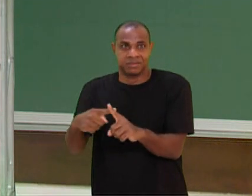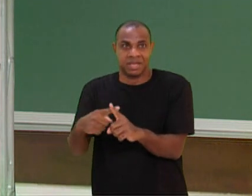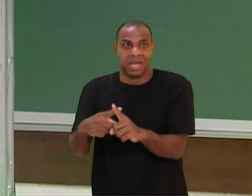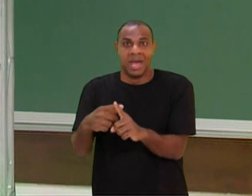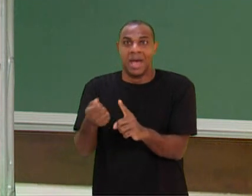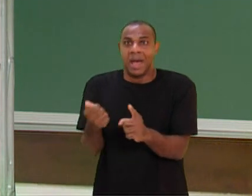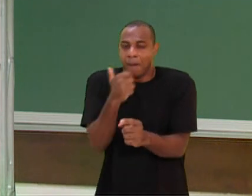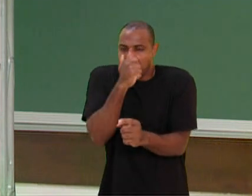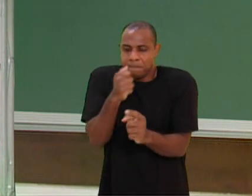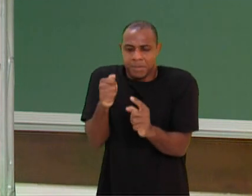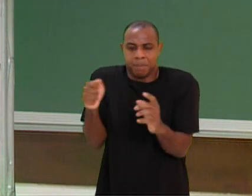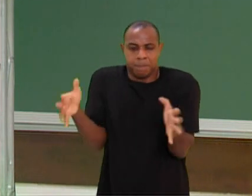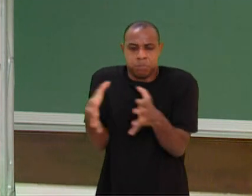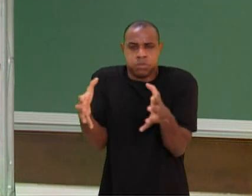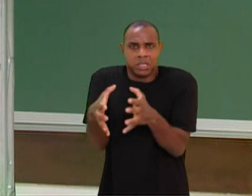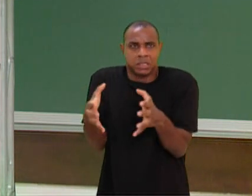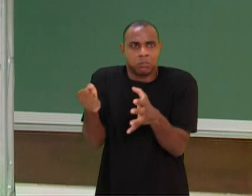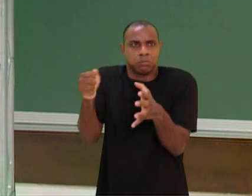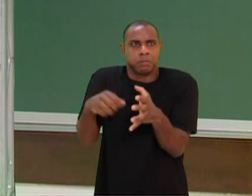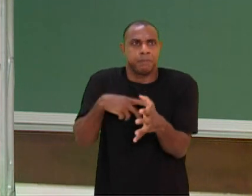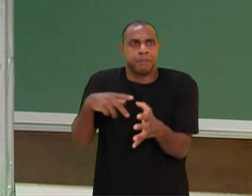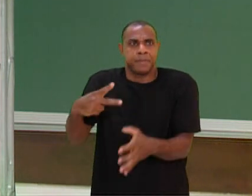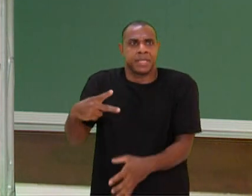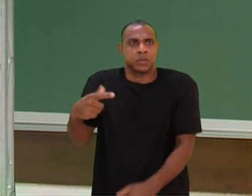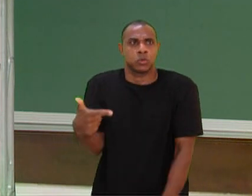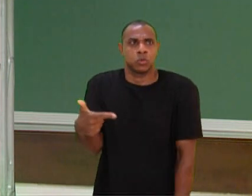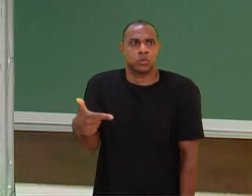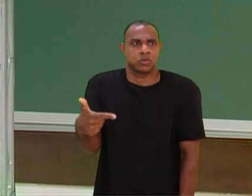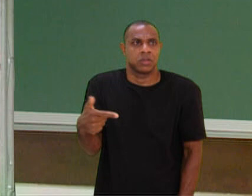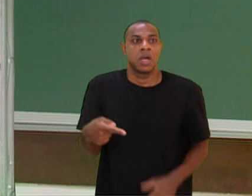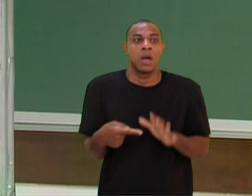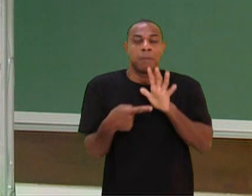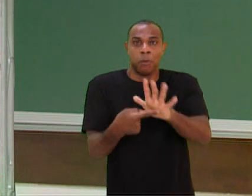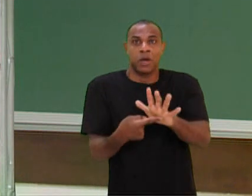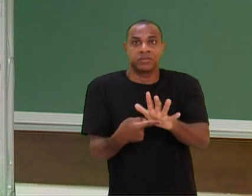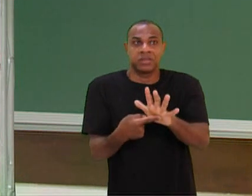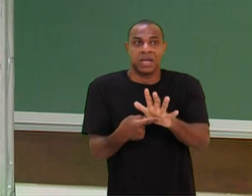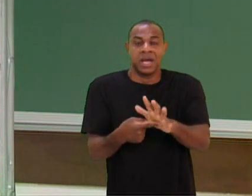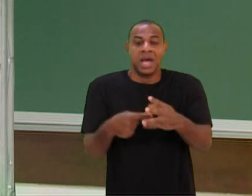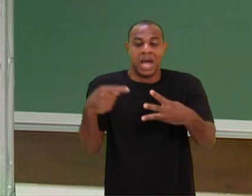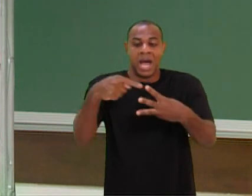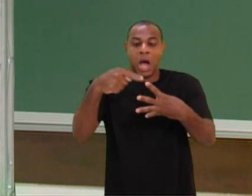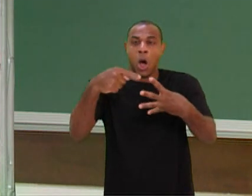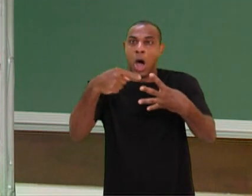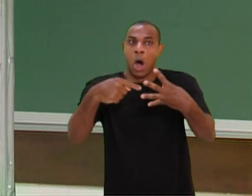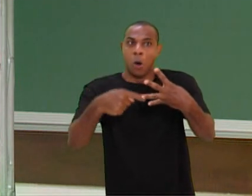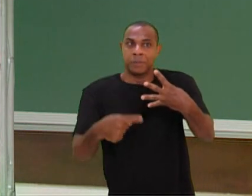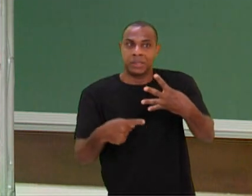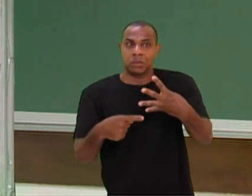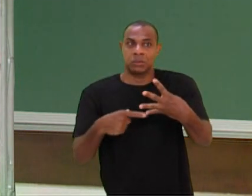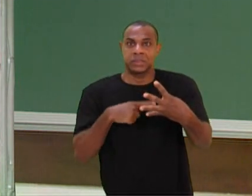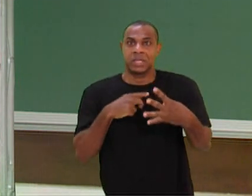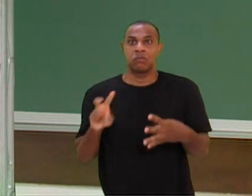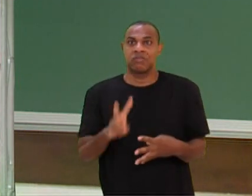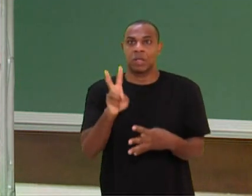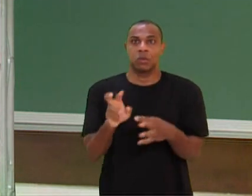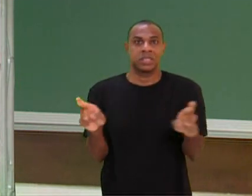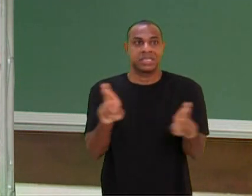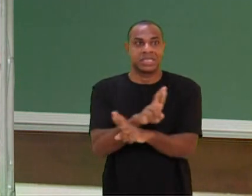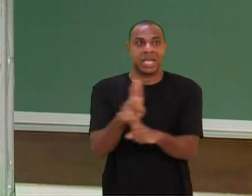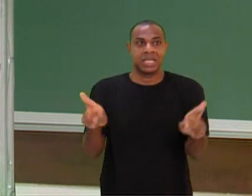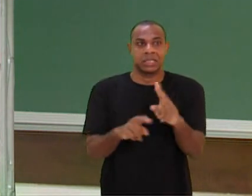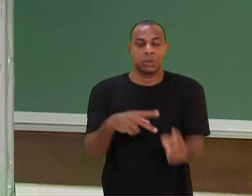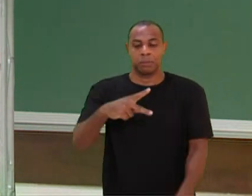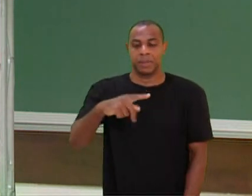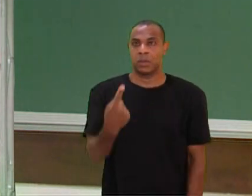nesses dados, assinale a alternativa que apresenta corretamente o valor da relação entre P1 e P2. Eu vou dar um tempinho para